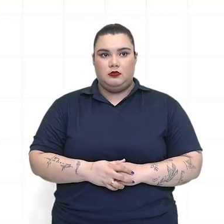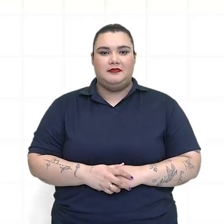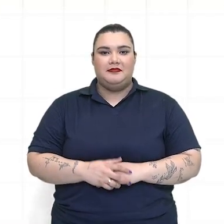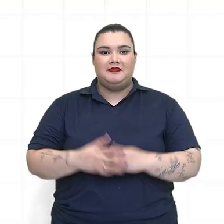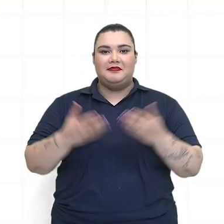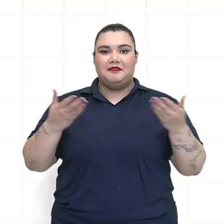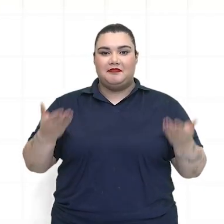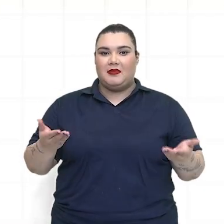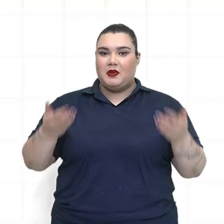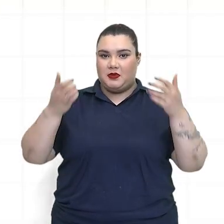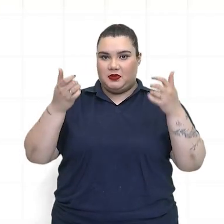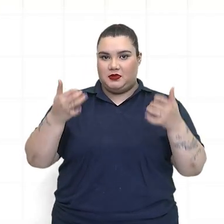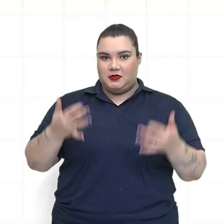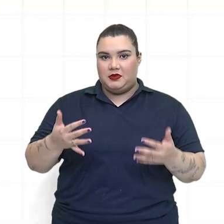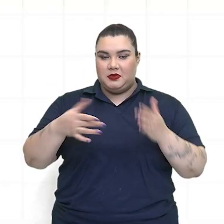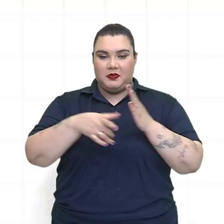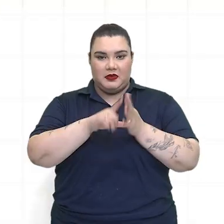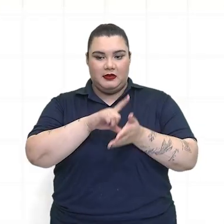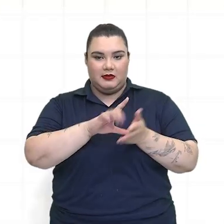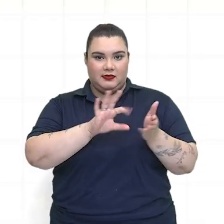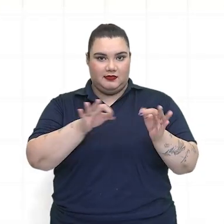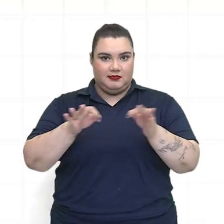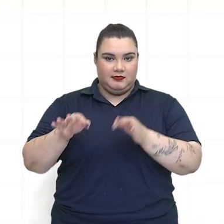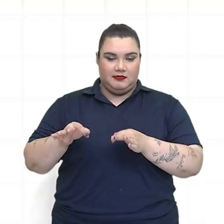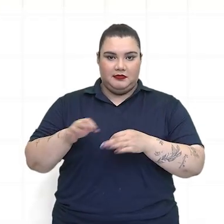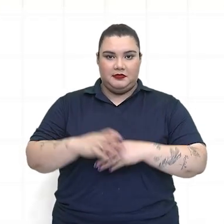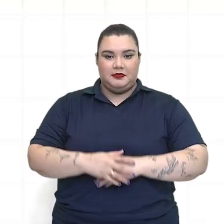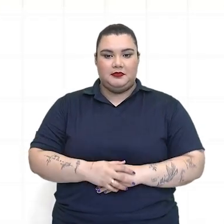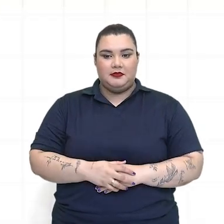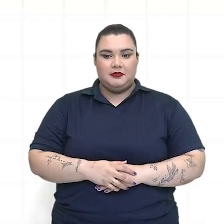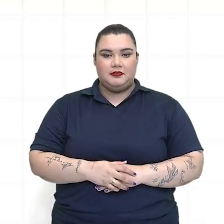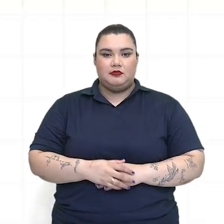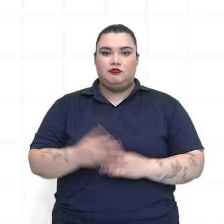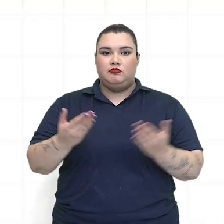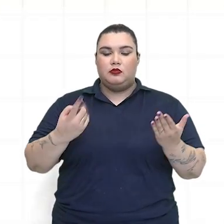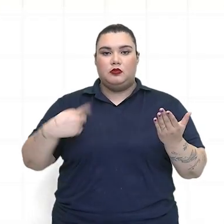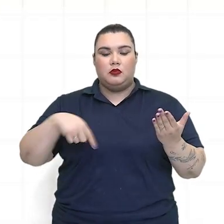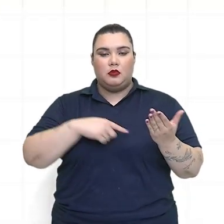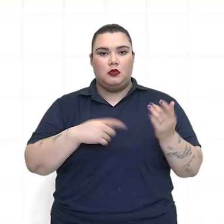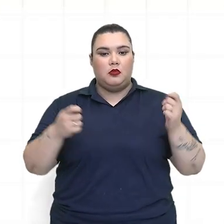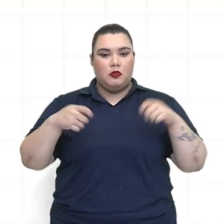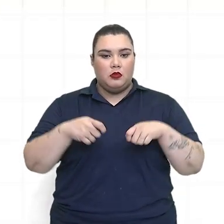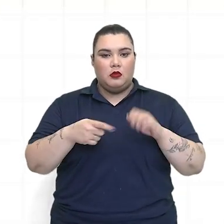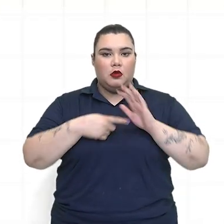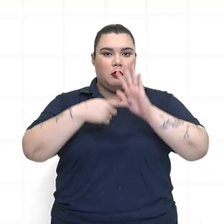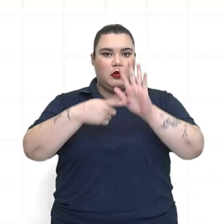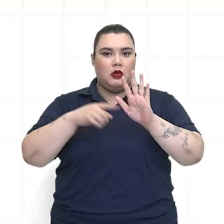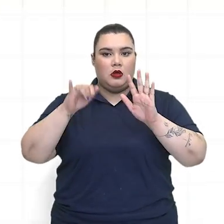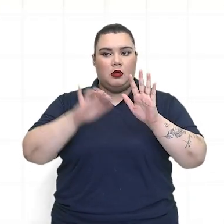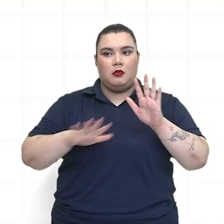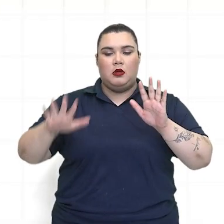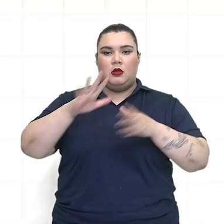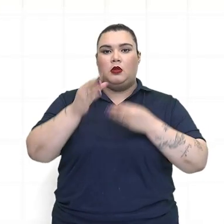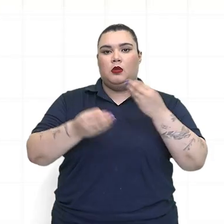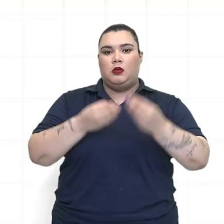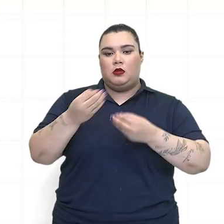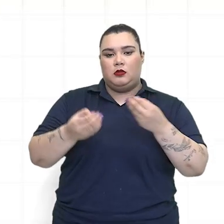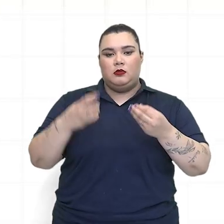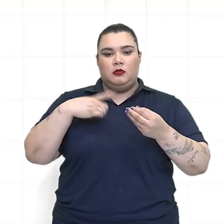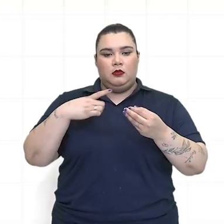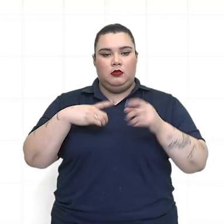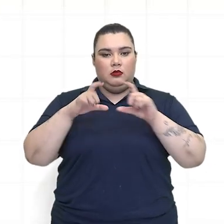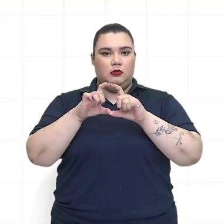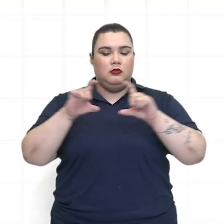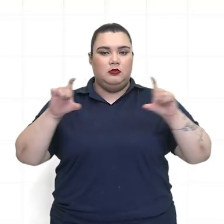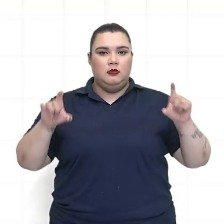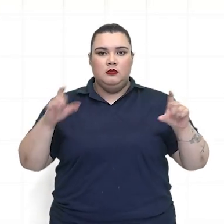Como foi falado anteriormente, né? Nós podemos ilustrar a situação da seguinte forma. Então temos aqui o nosso